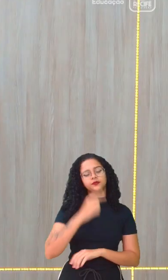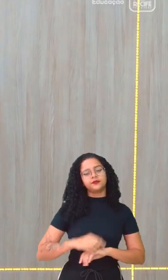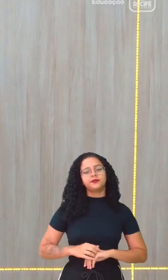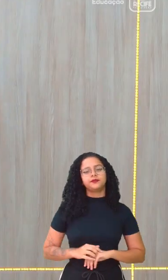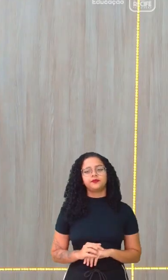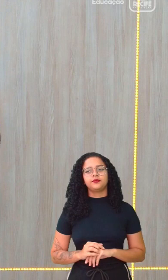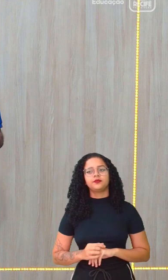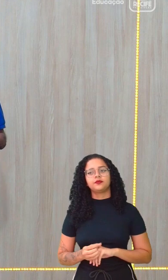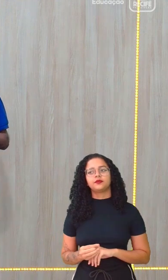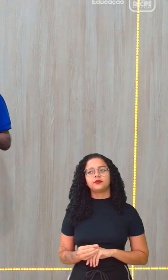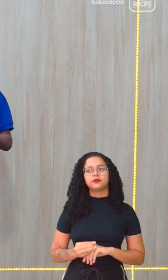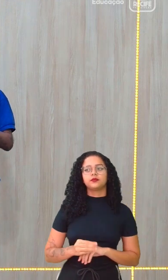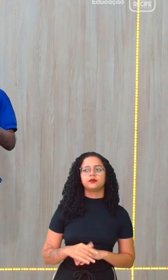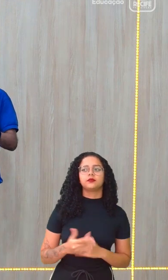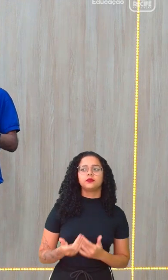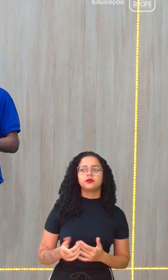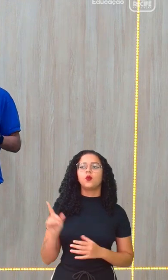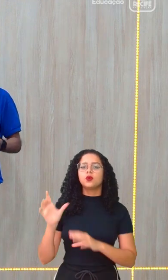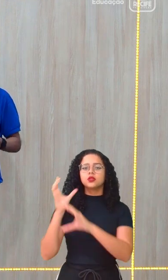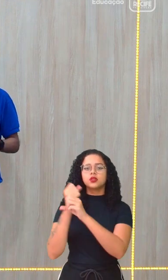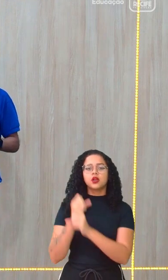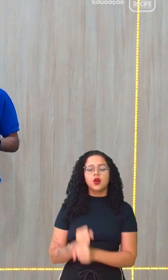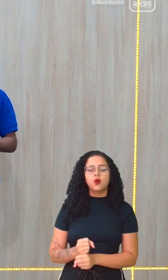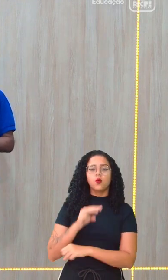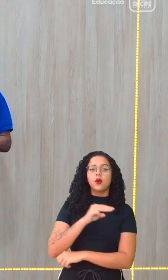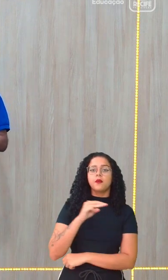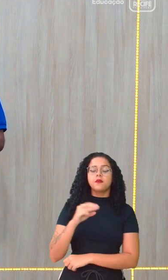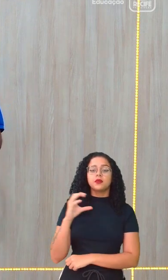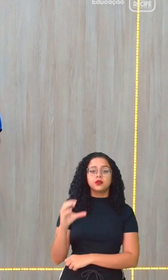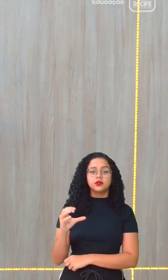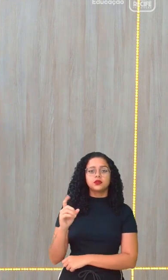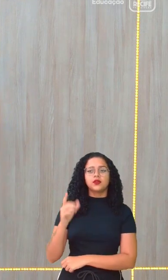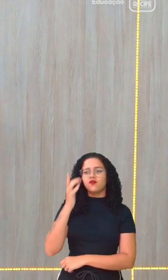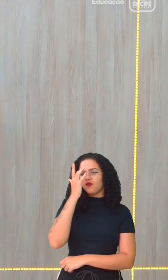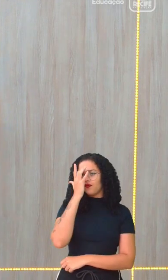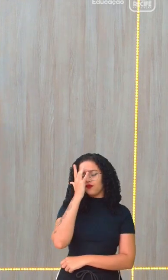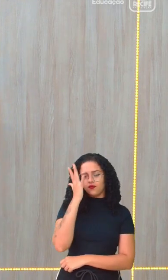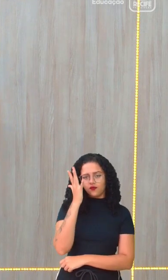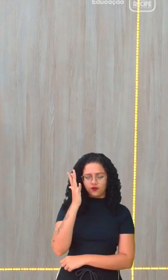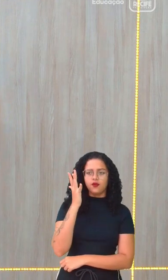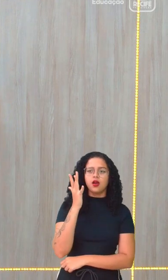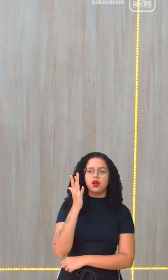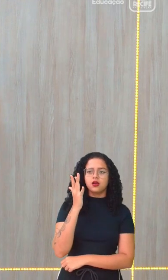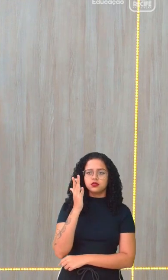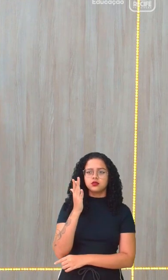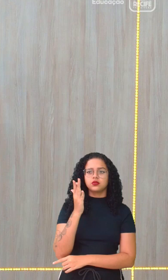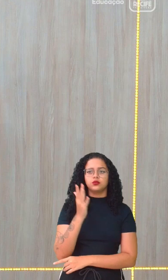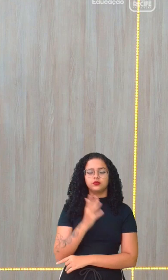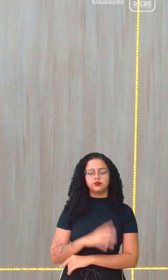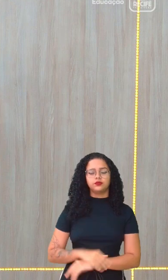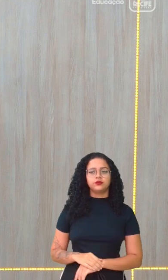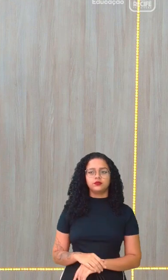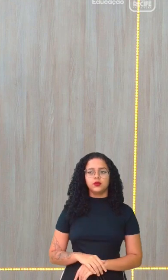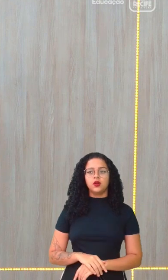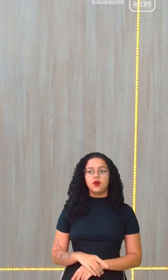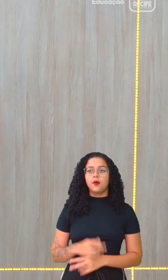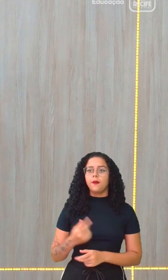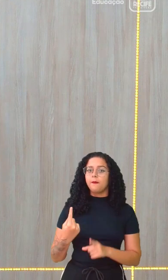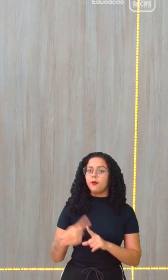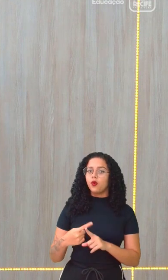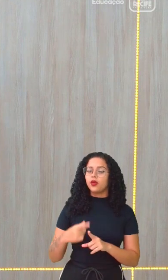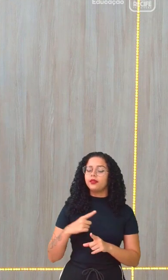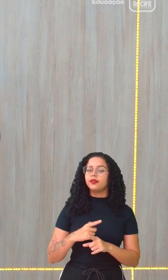equivale a 1 hora. Então, esse cálculo de MMC, ele é fácil de se identificar quando você vê repetição